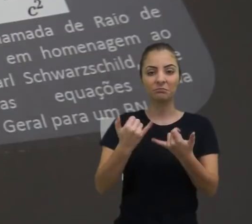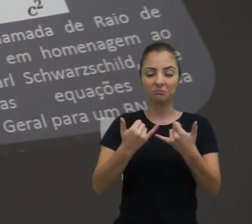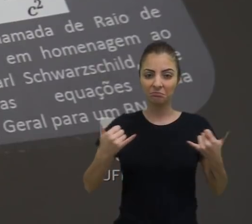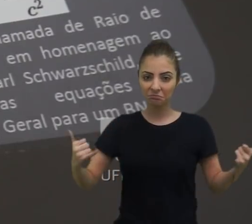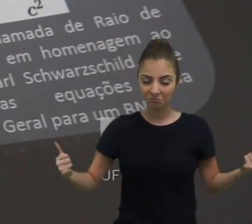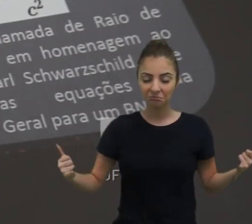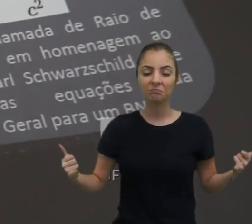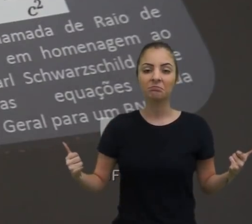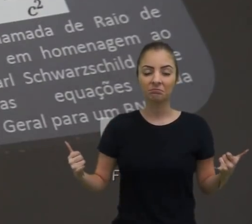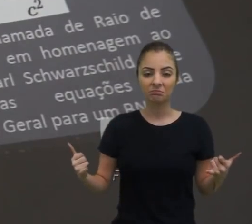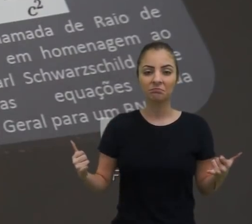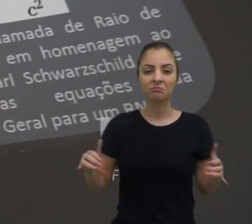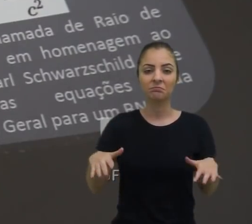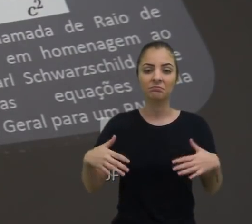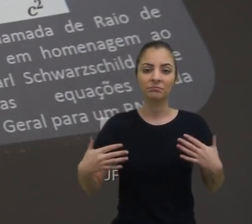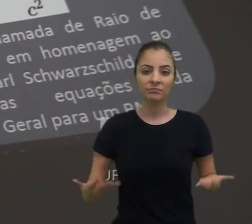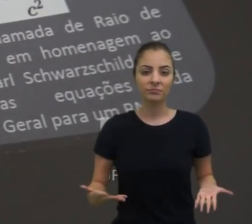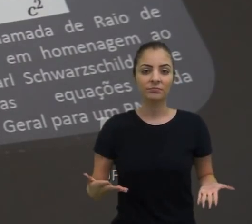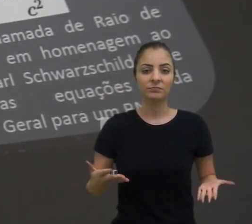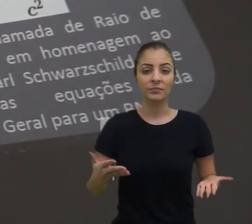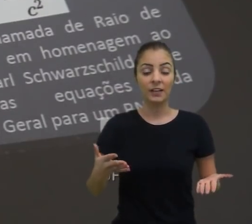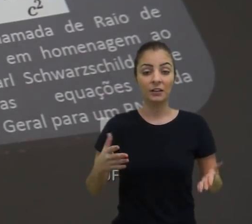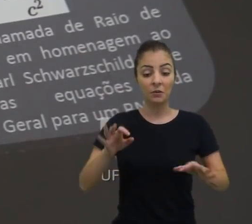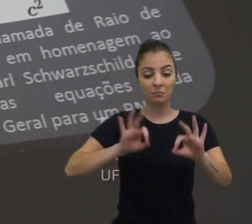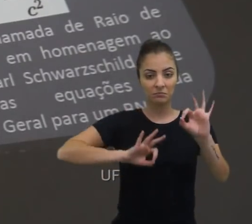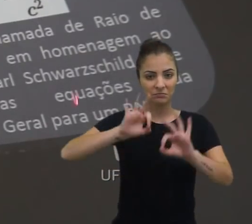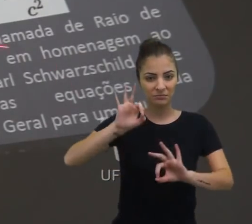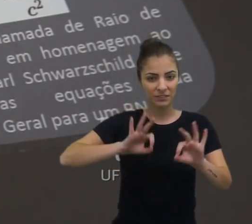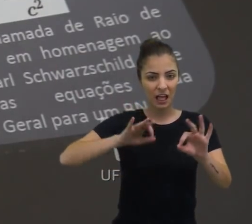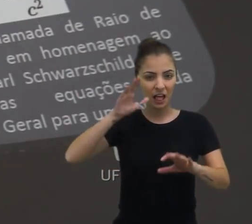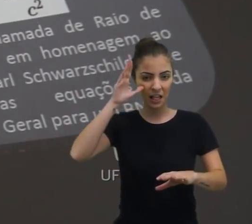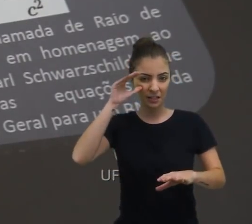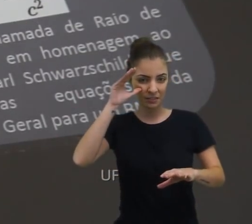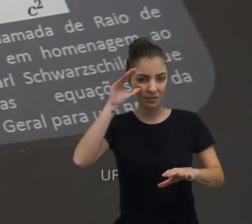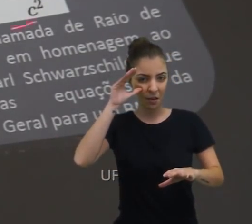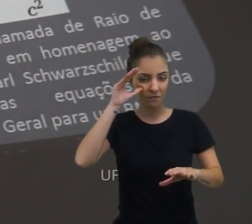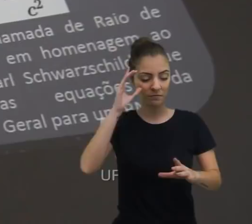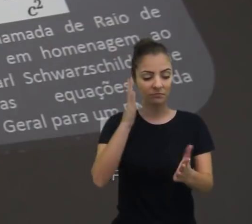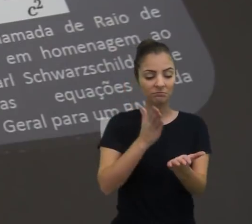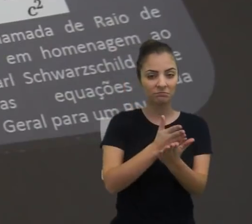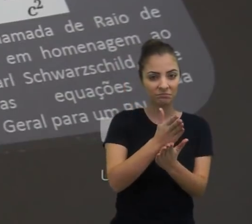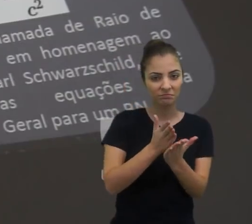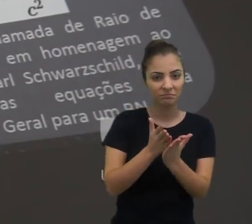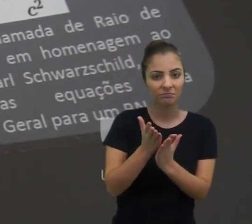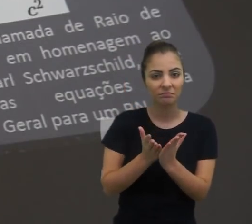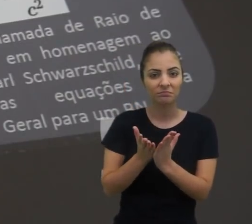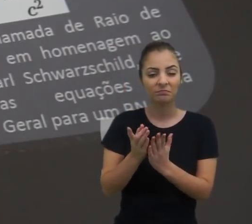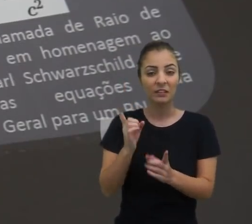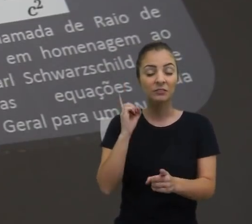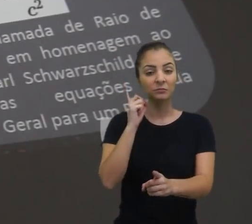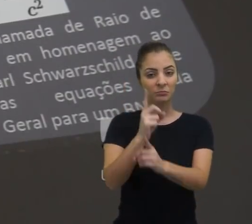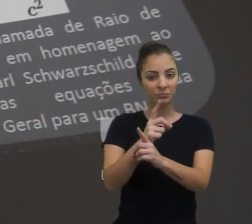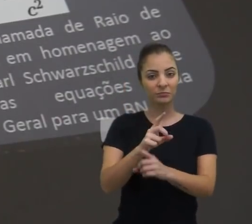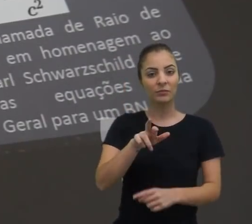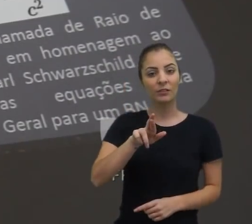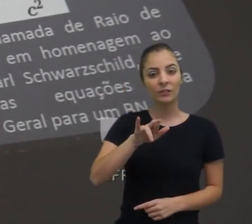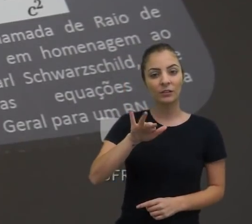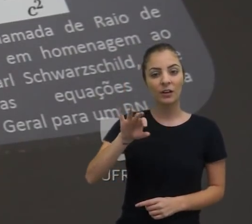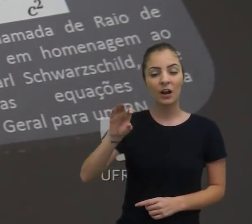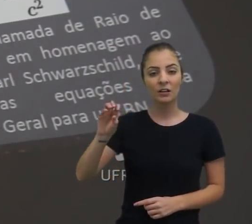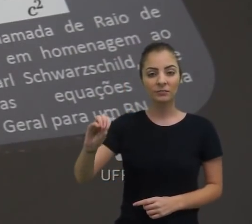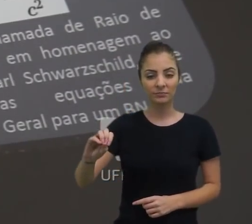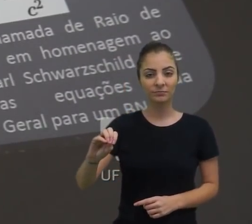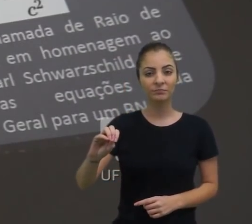trajetórias, tá? E aí ele encontra que esse aqui é o raio em que nenhum tipo de informação passa e que